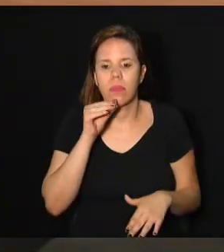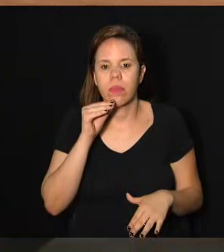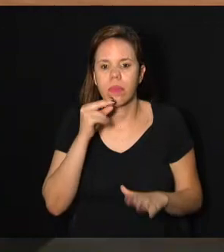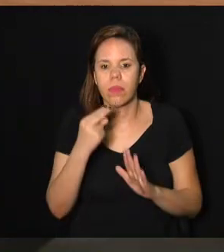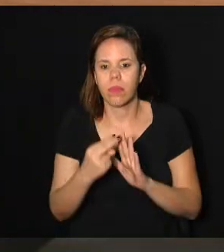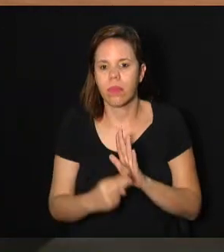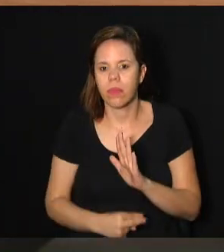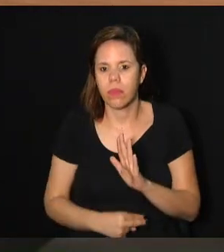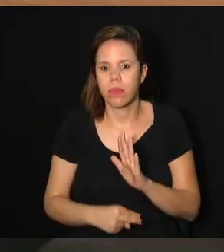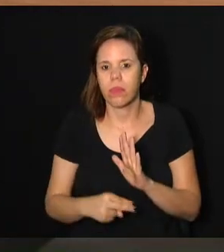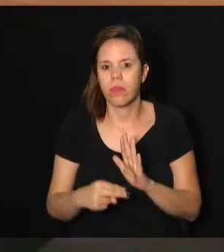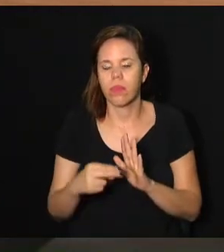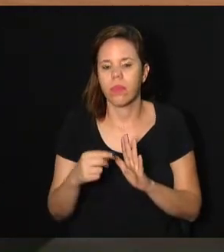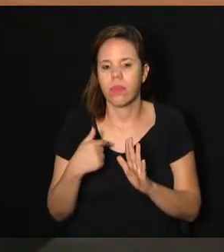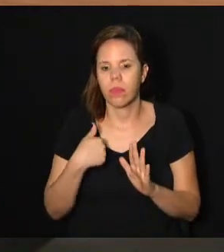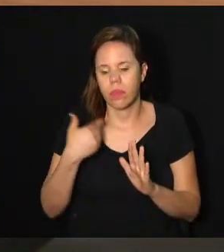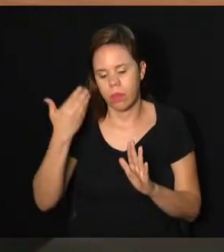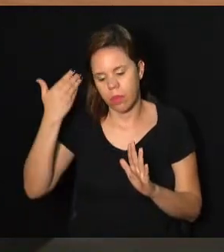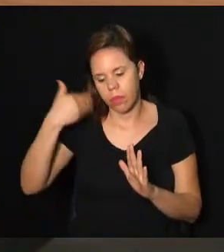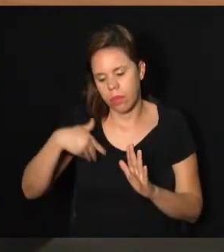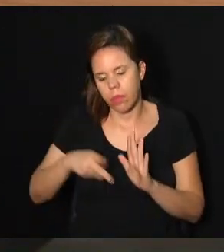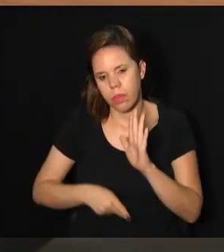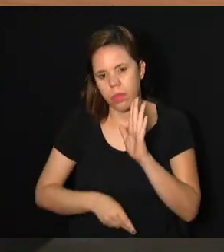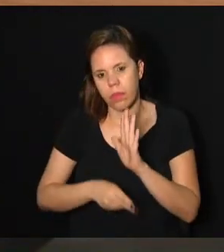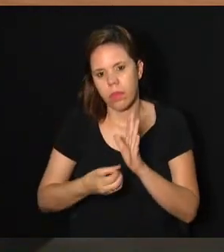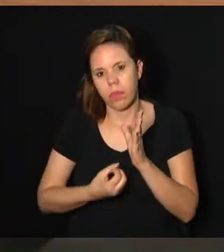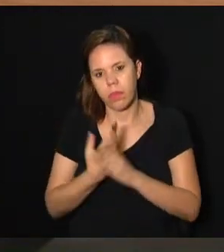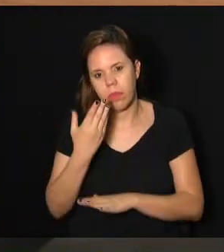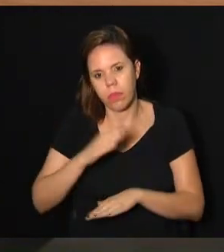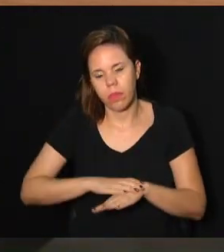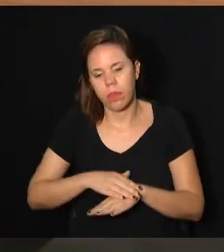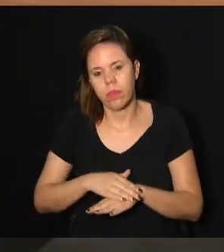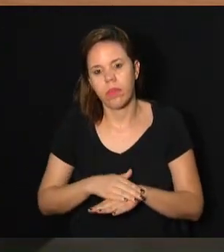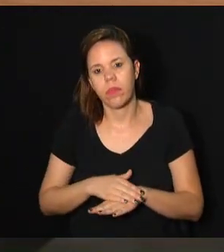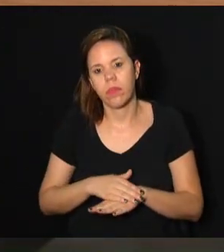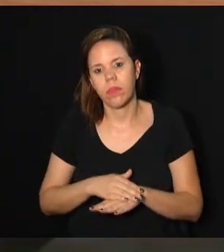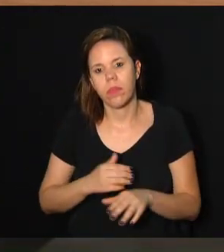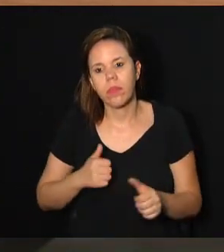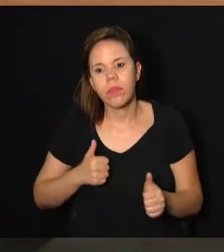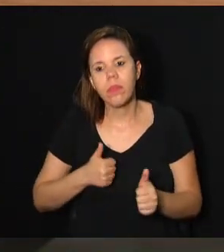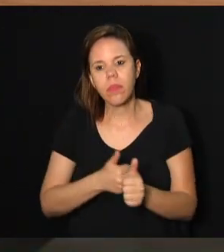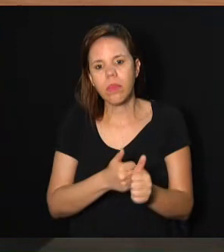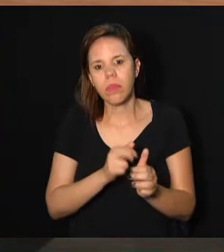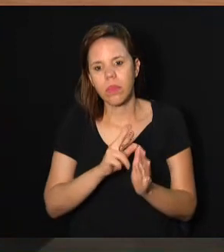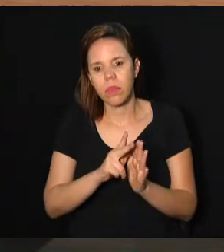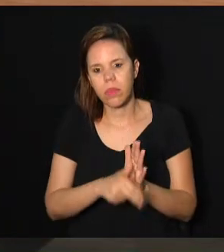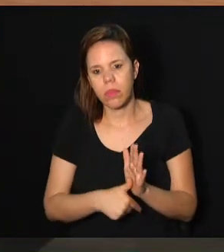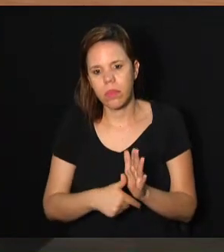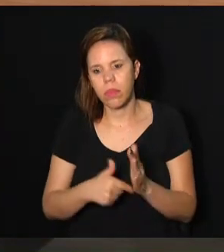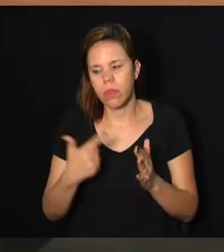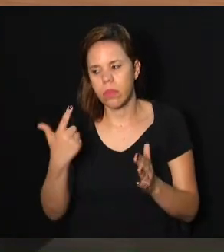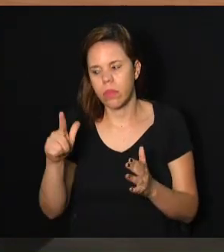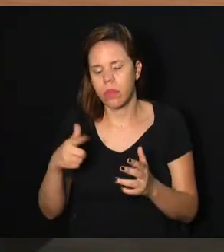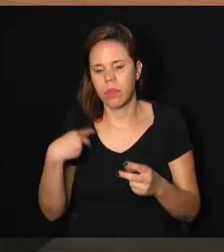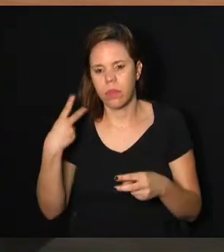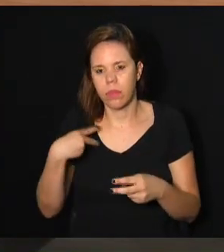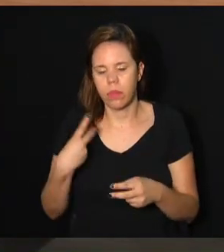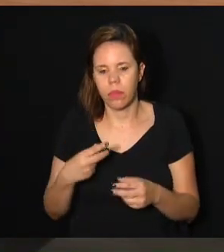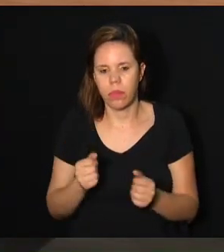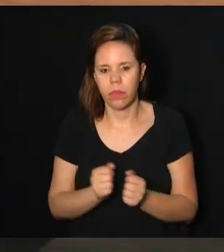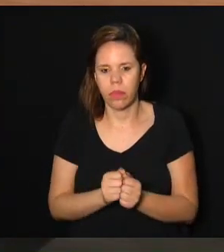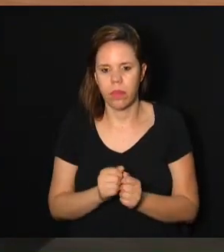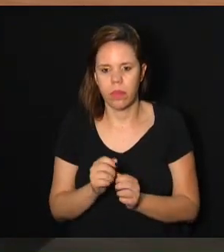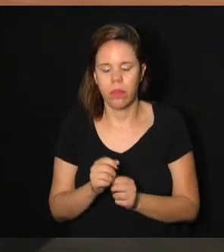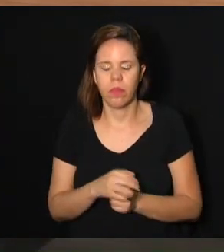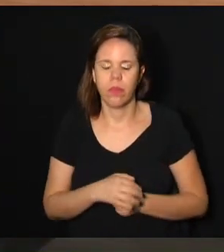por ordem alfabética. Mas esse projeto é de minha autoria, acompanhado por diversos outros vereadores.